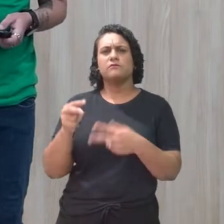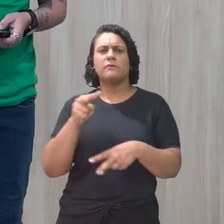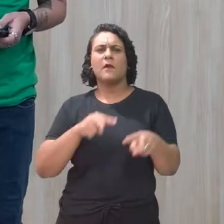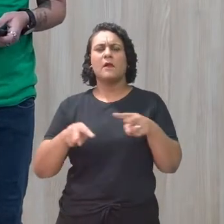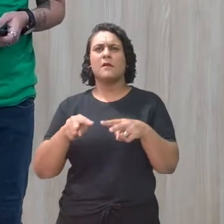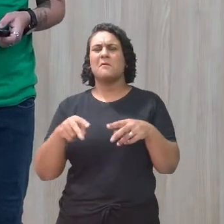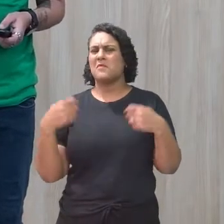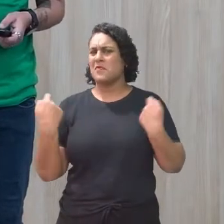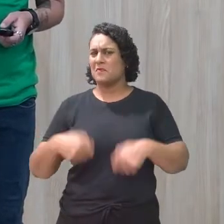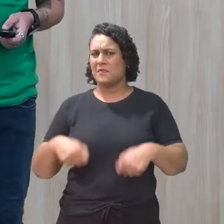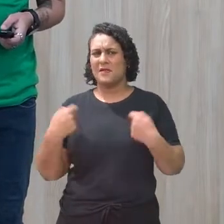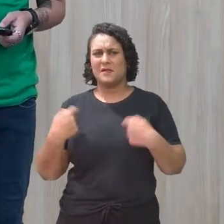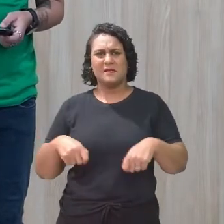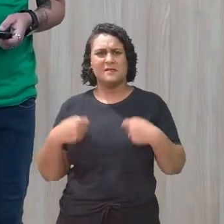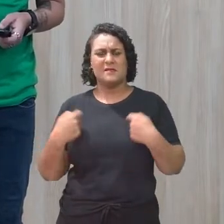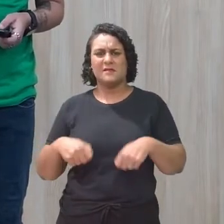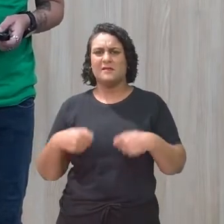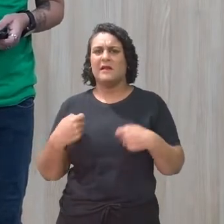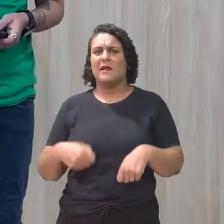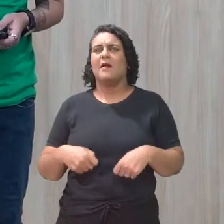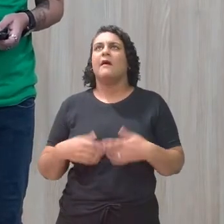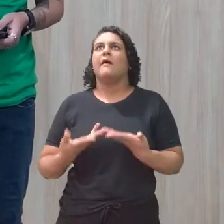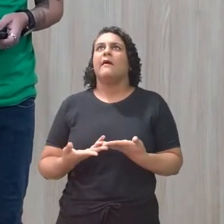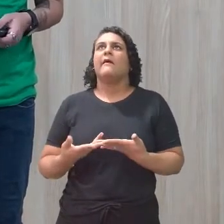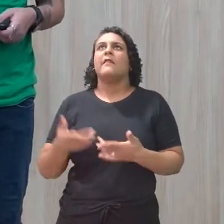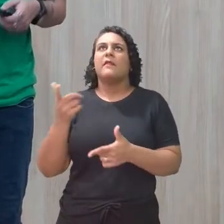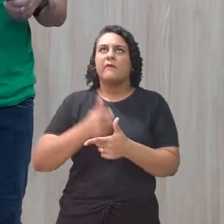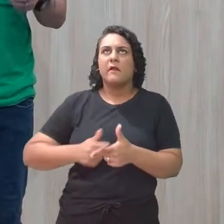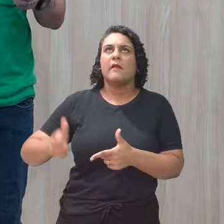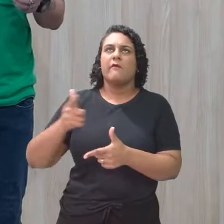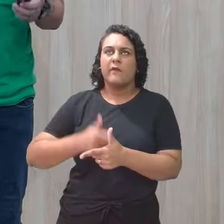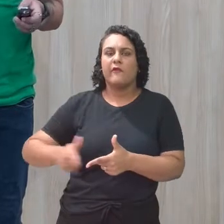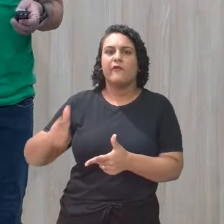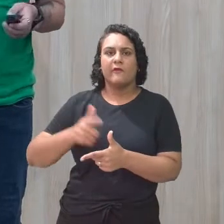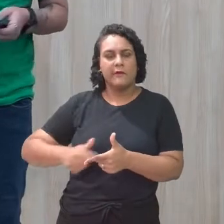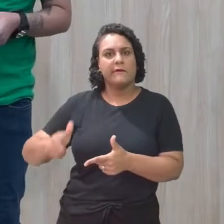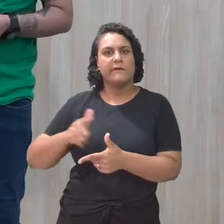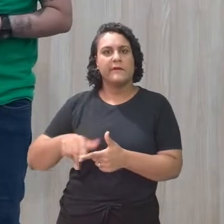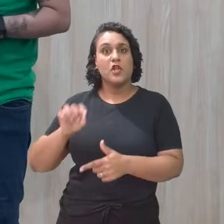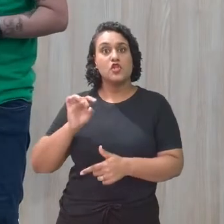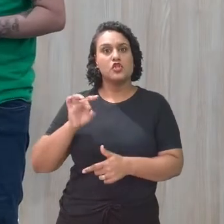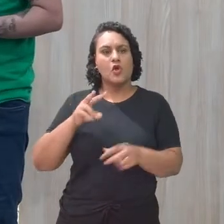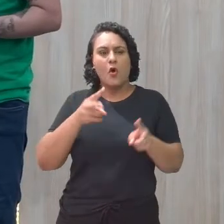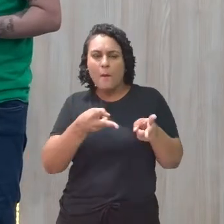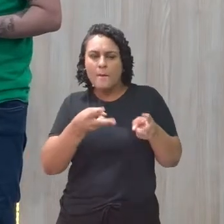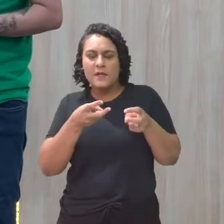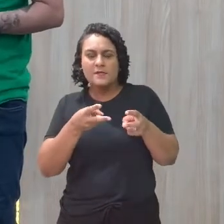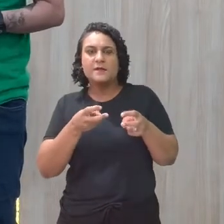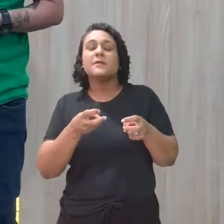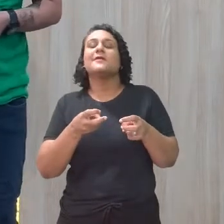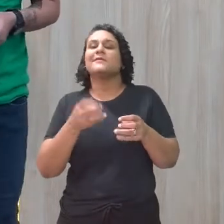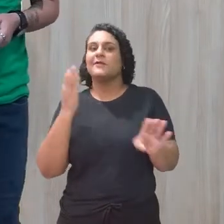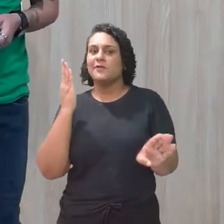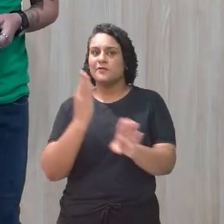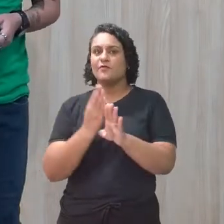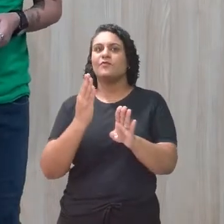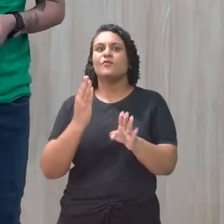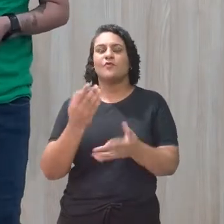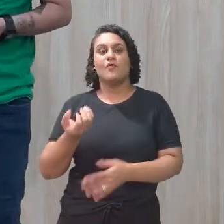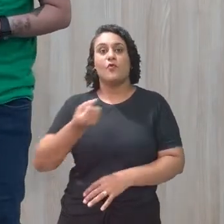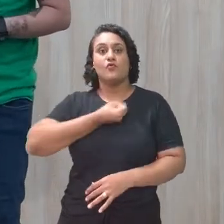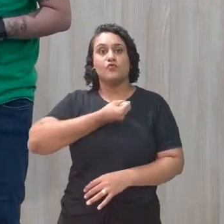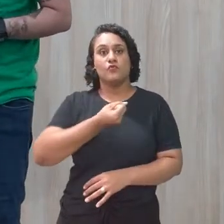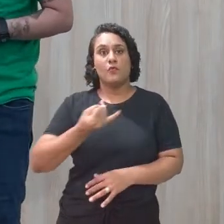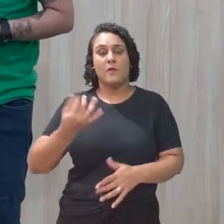não ter necessidade de fazer a divisão por todos eles. Então, a gente encontrou os divisores do número 12. E a